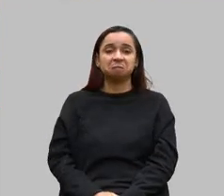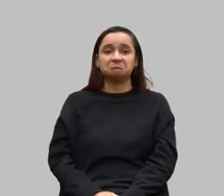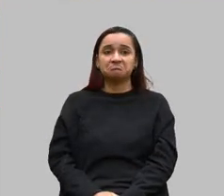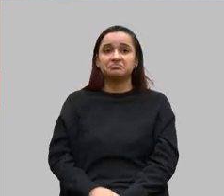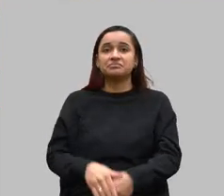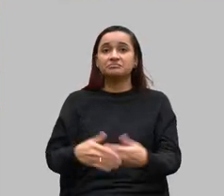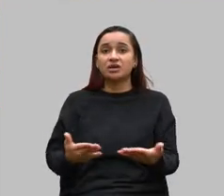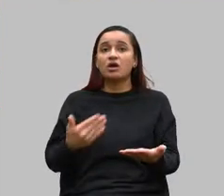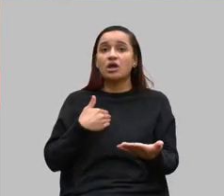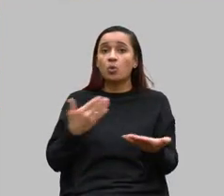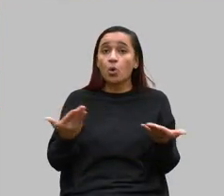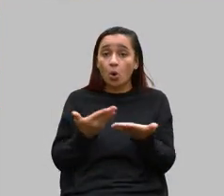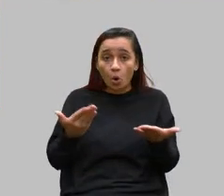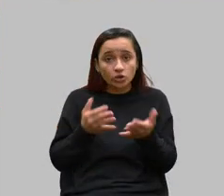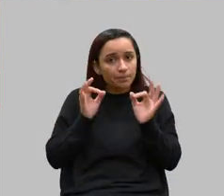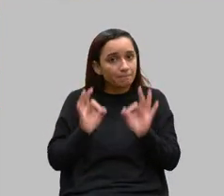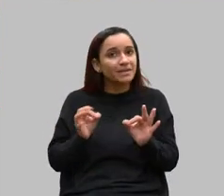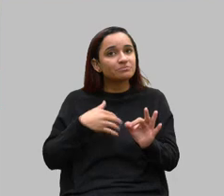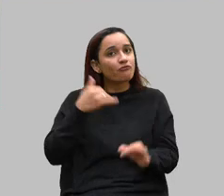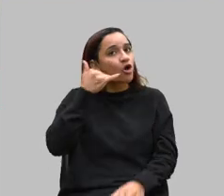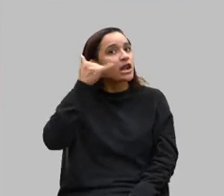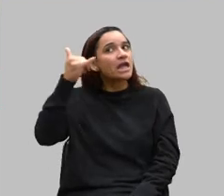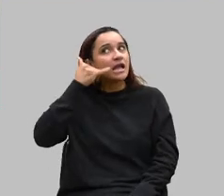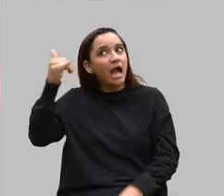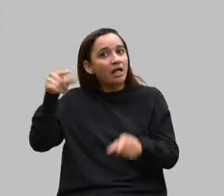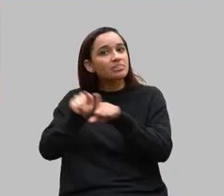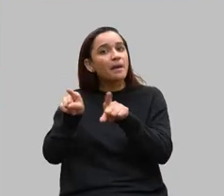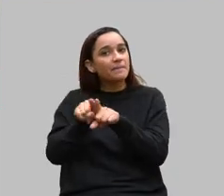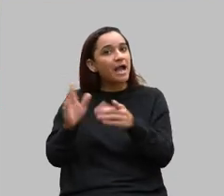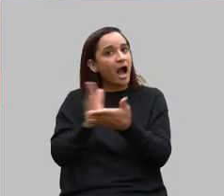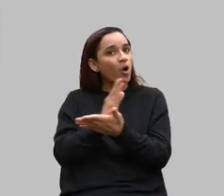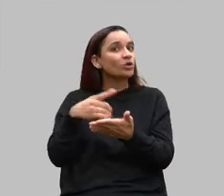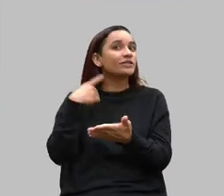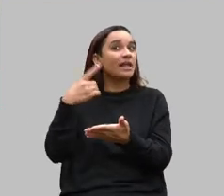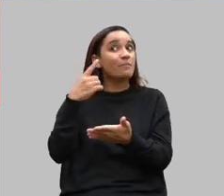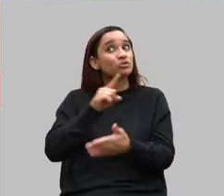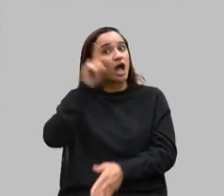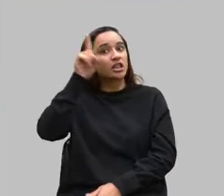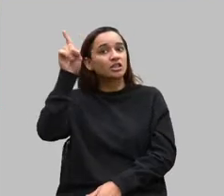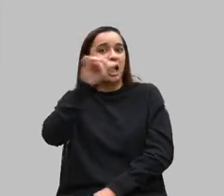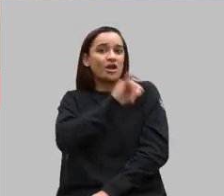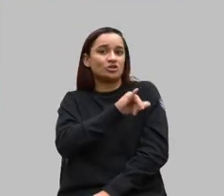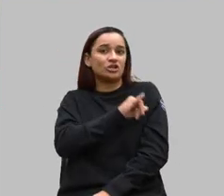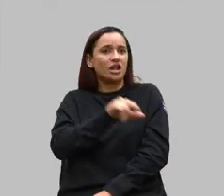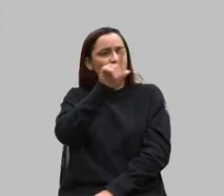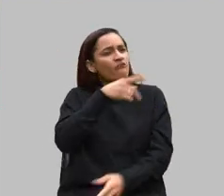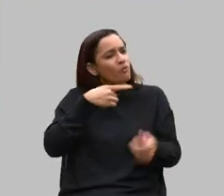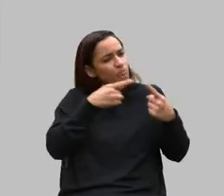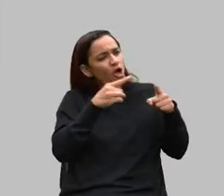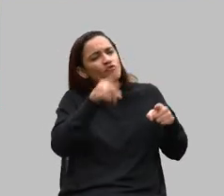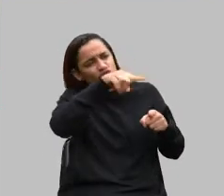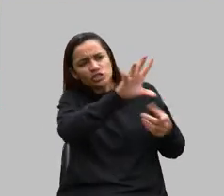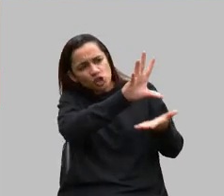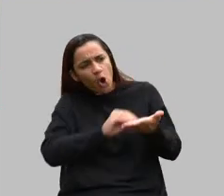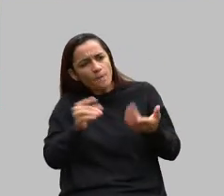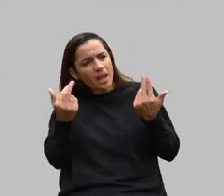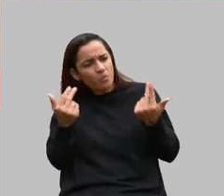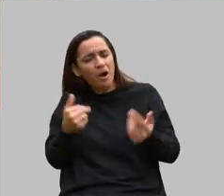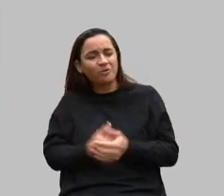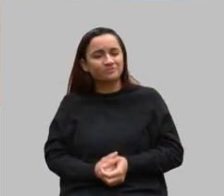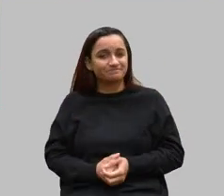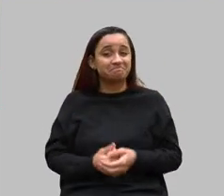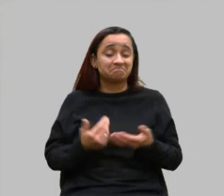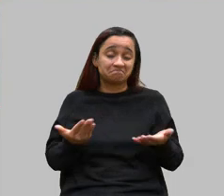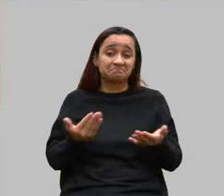evidentemente Hoje mesmo vou ligar para alguns deputados da nossa bancada fal vocês não conseguem nem copiar né E se não houver